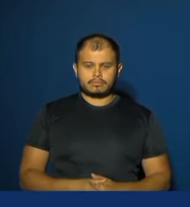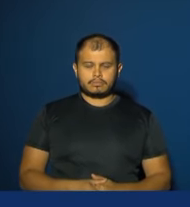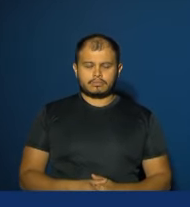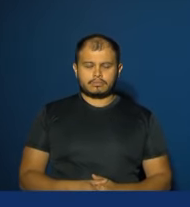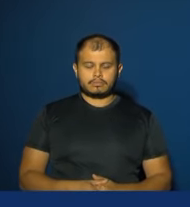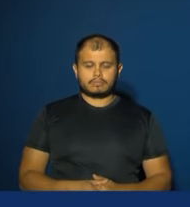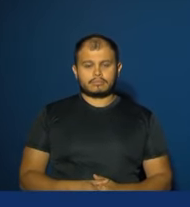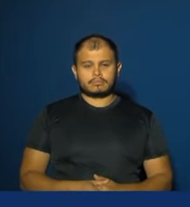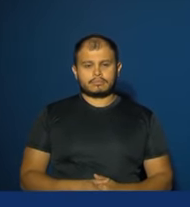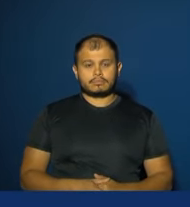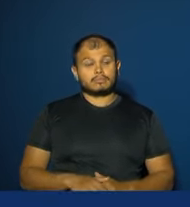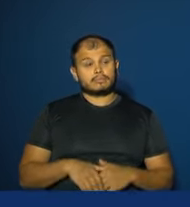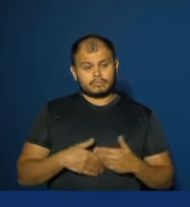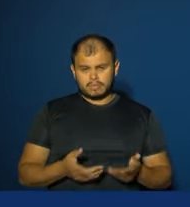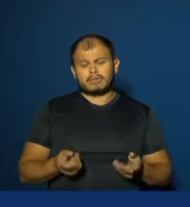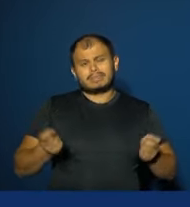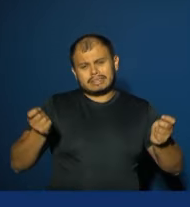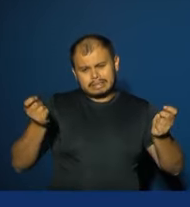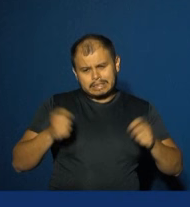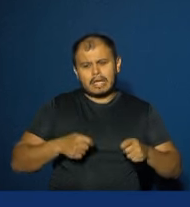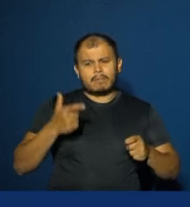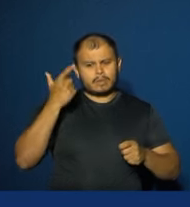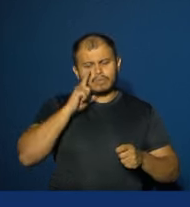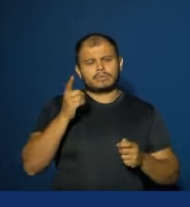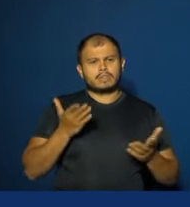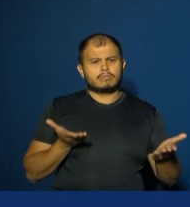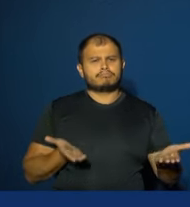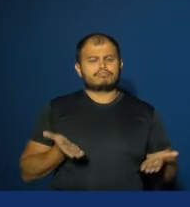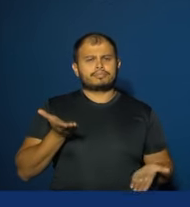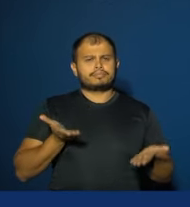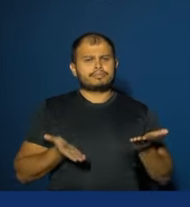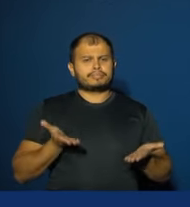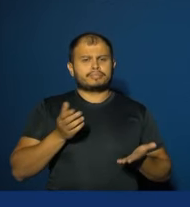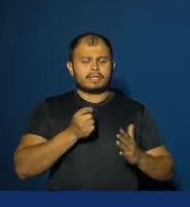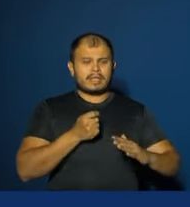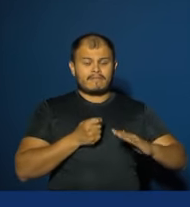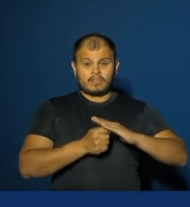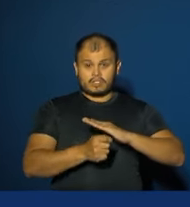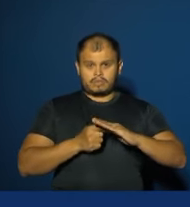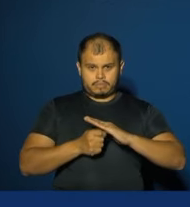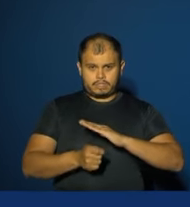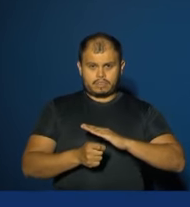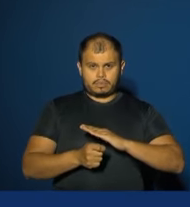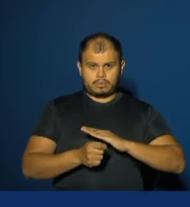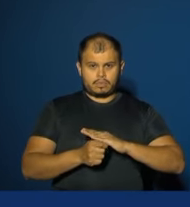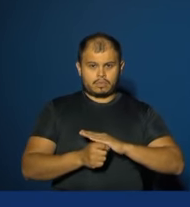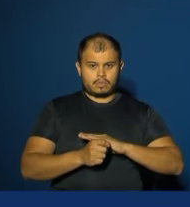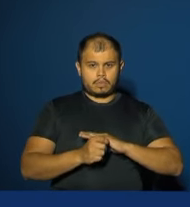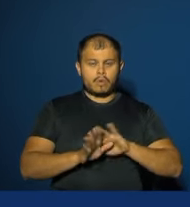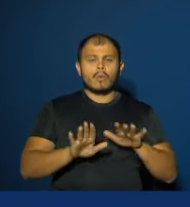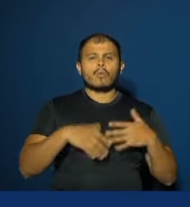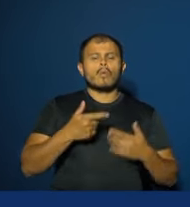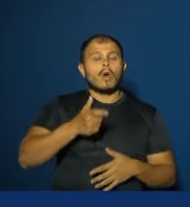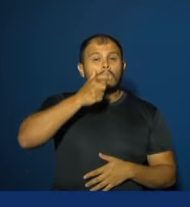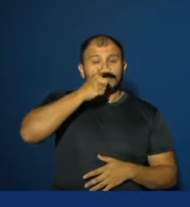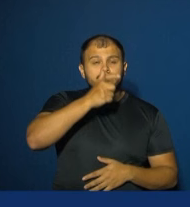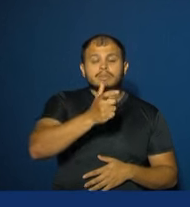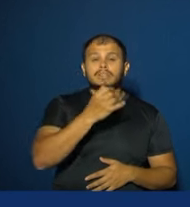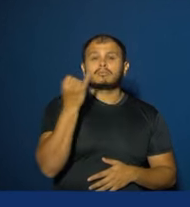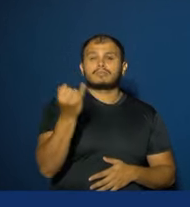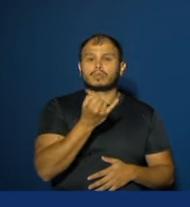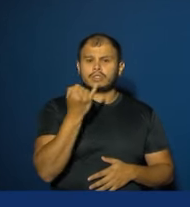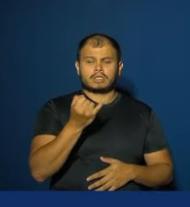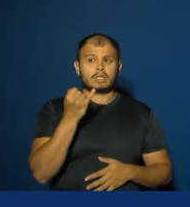é perfeitamente possível combinar equilíbrio fiscal com investimento. E o que interessa, acho, para